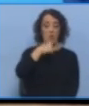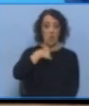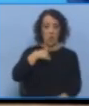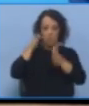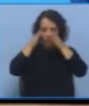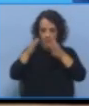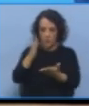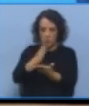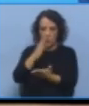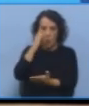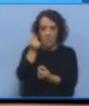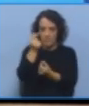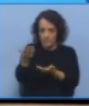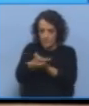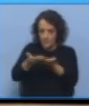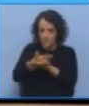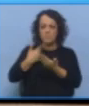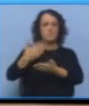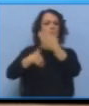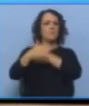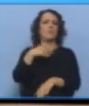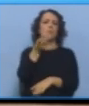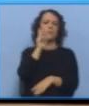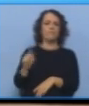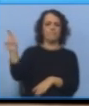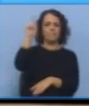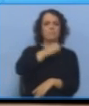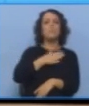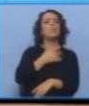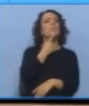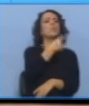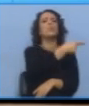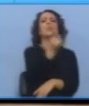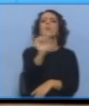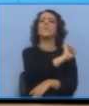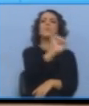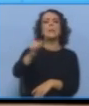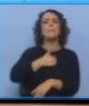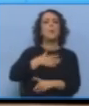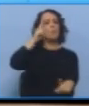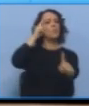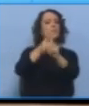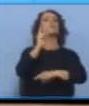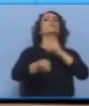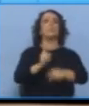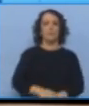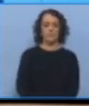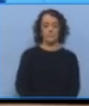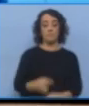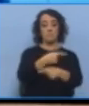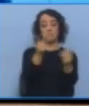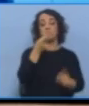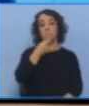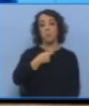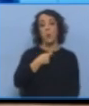no lucro, em sentido estrito, eu reunia-me com empresários e gestores e perguntava qual a finalidade das vossas empresas. E eles diziam, a finalidade